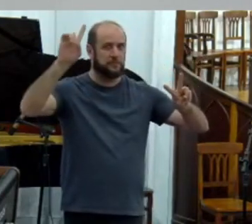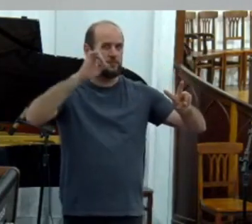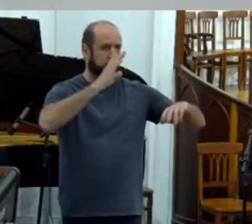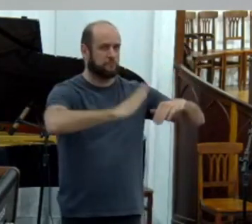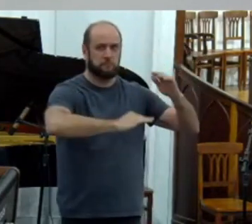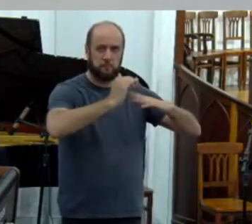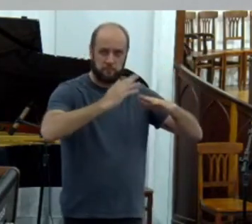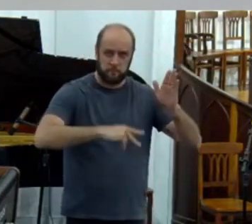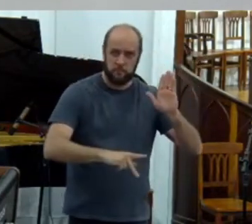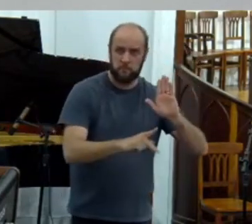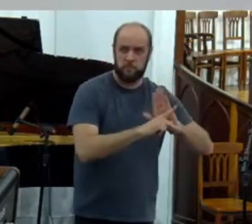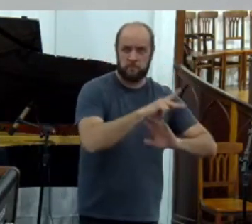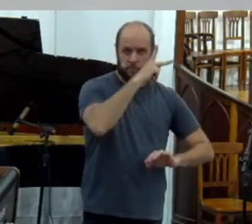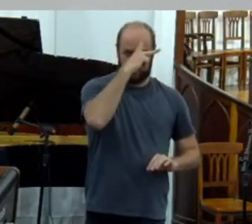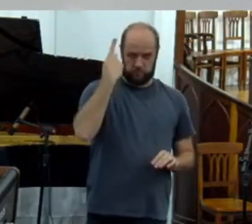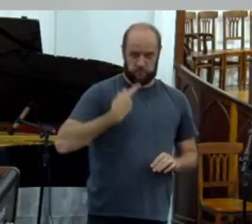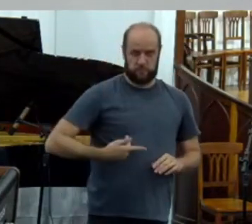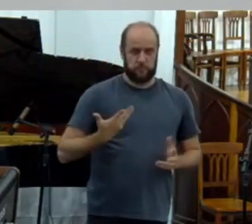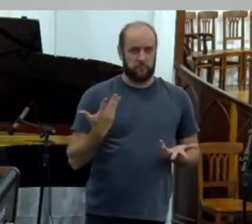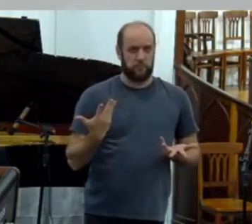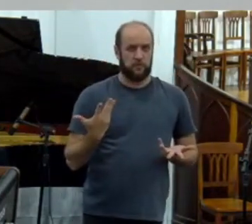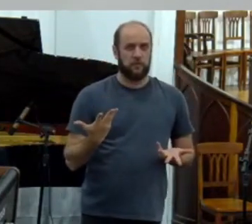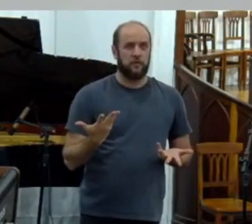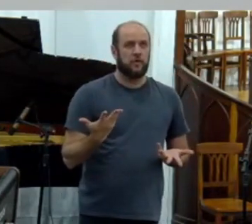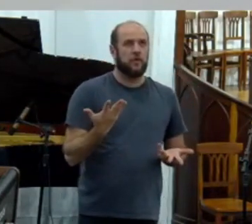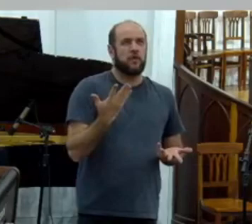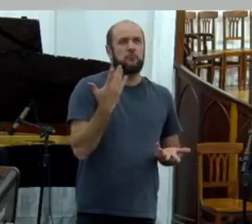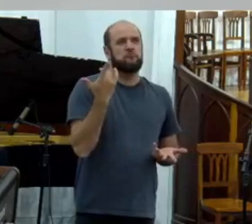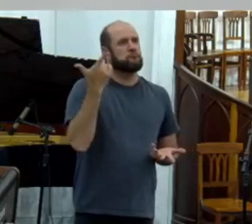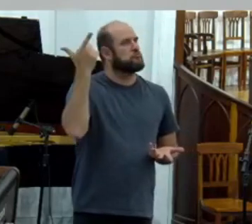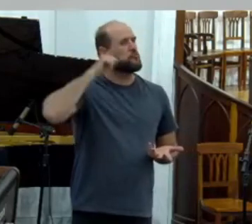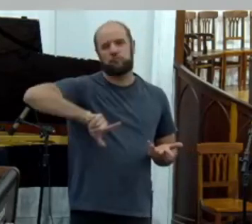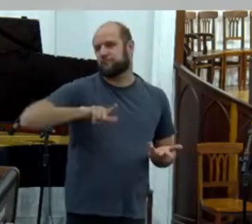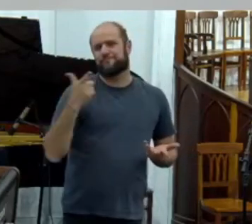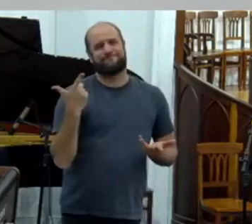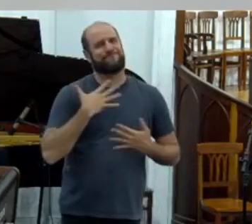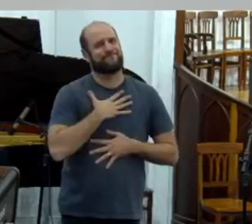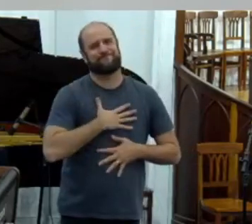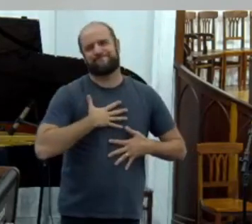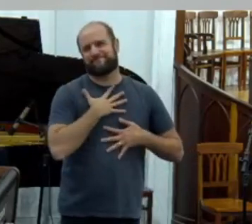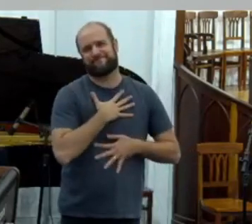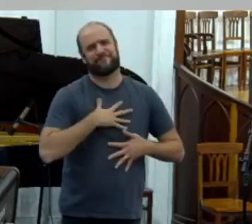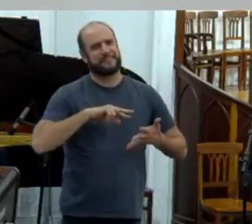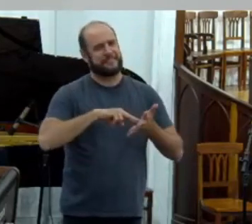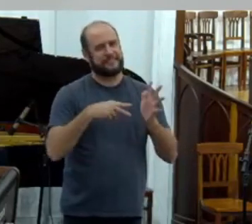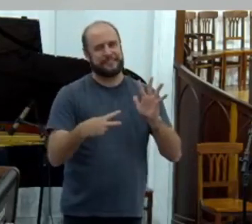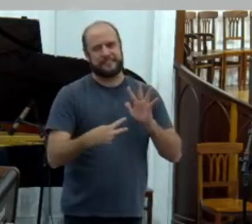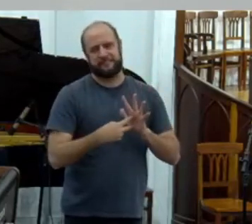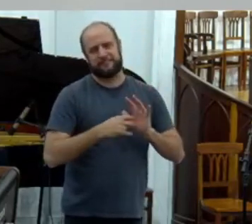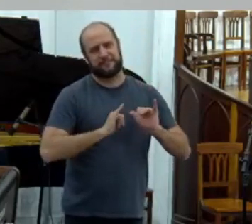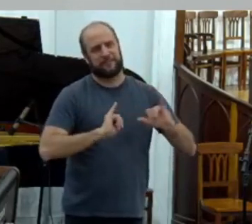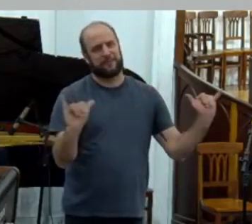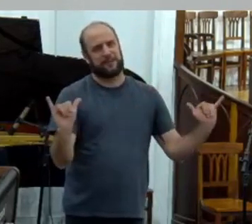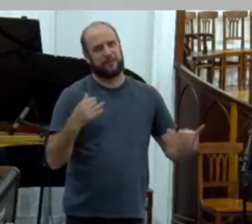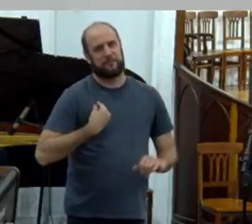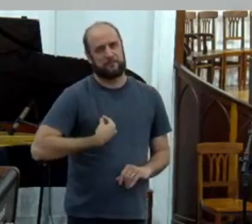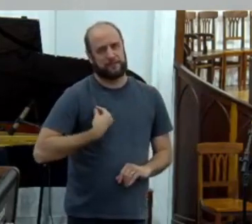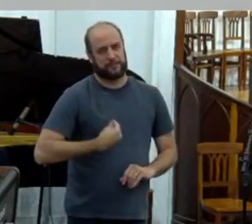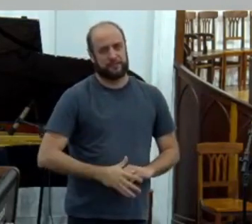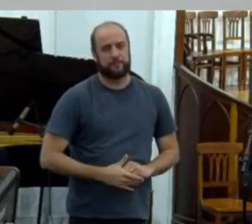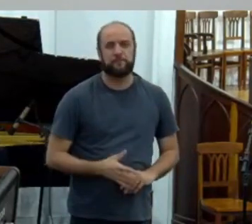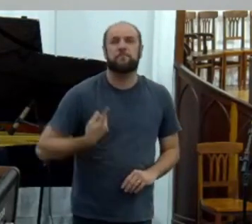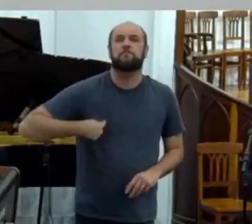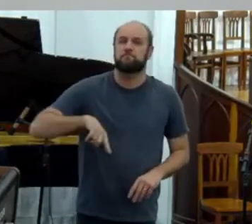humanas dentro do tempo não são suficientes para dar significado à nossa vida.